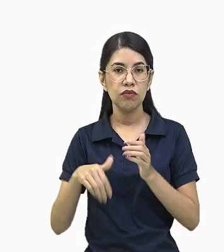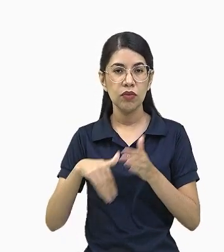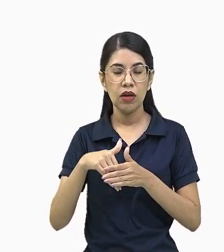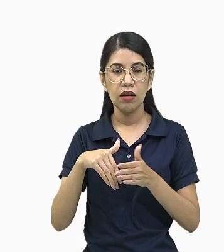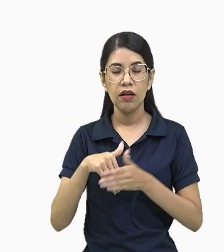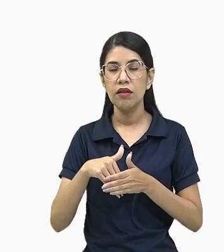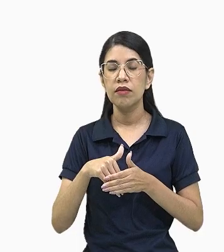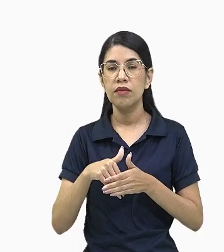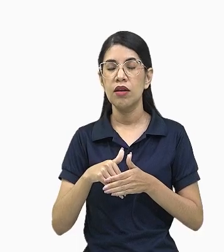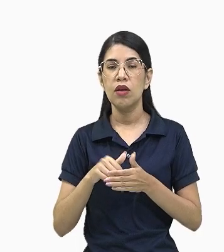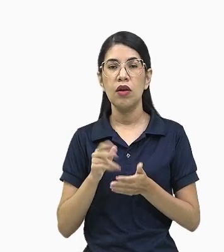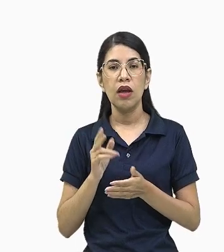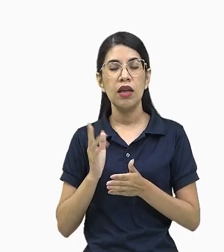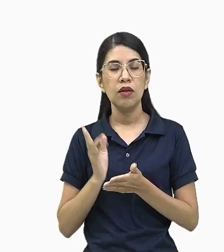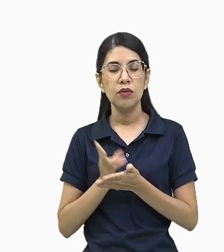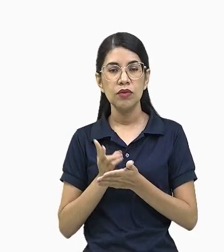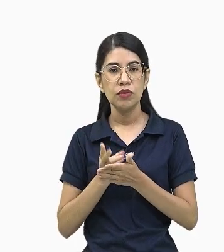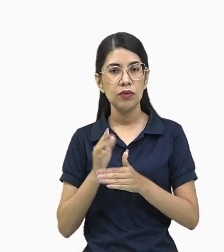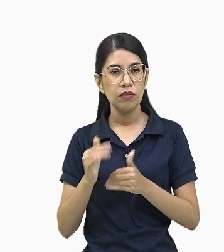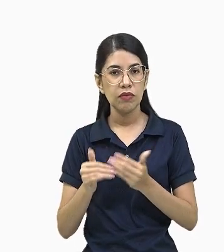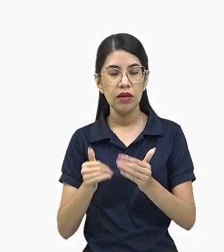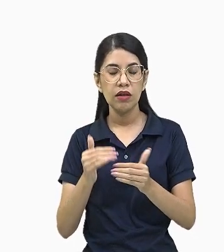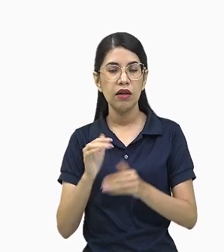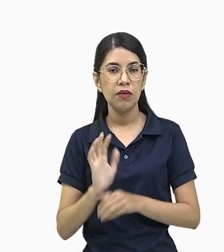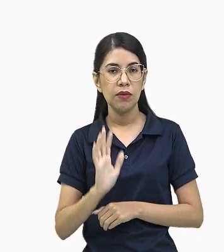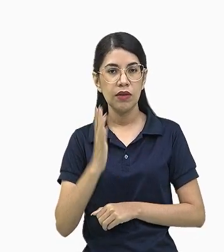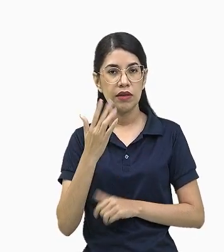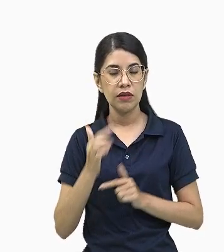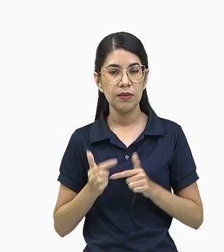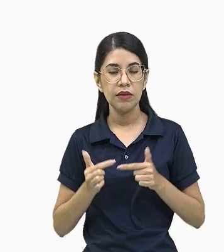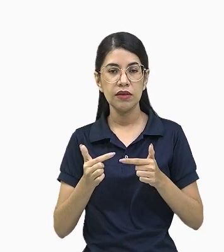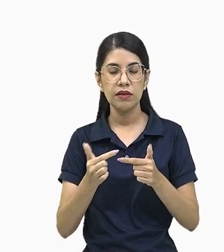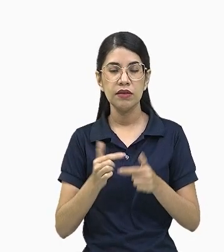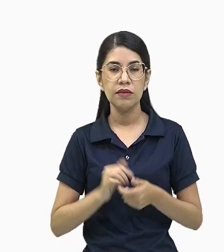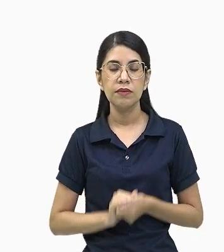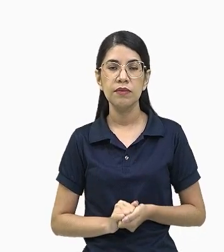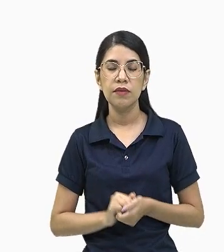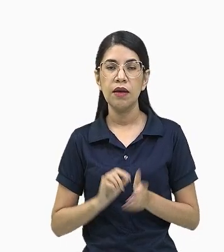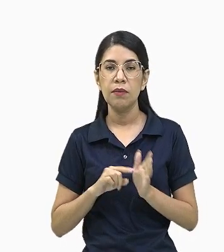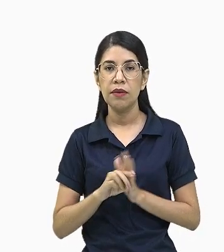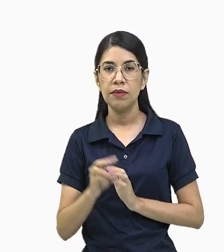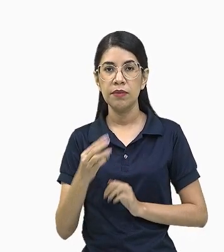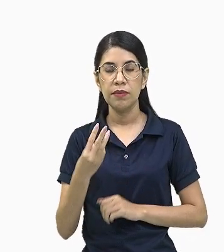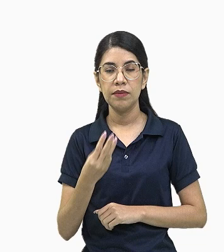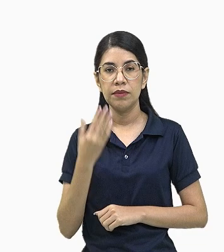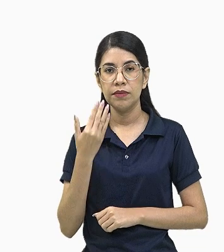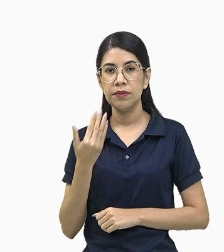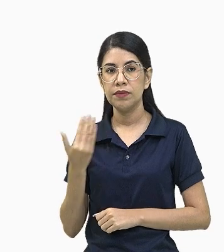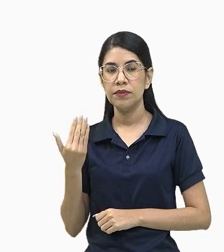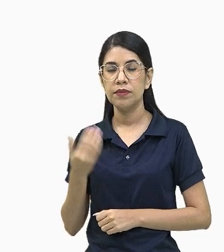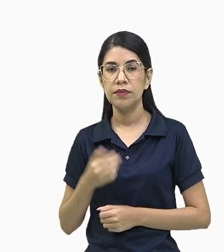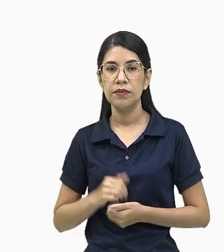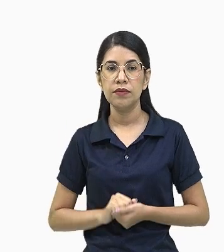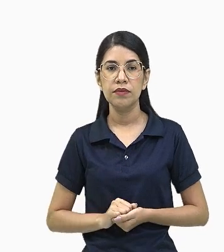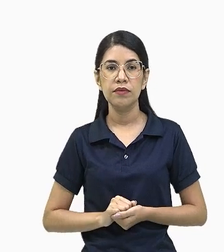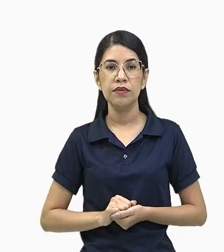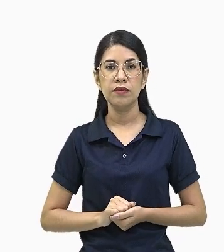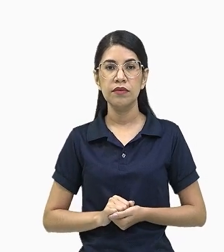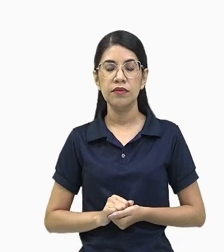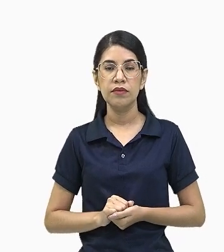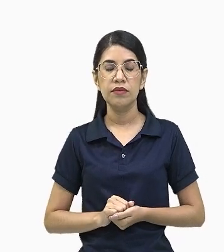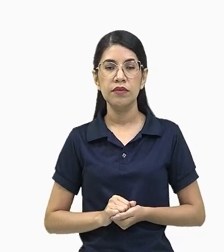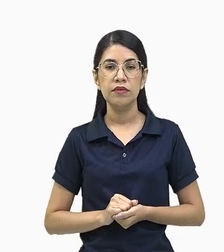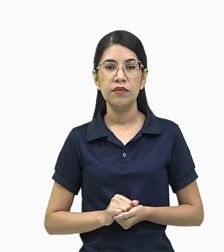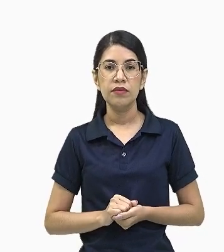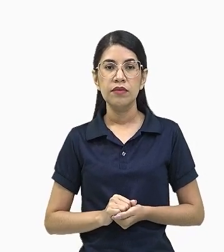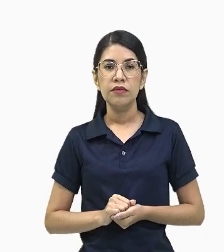de progresso, continuidade, mas no passado. Vamos para a question number 3. Choose the sentence that